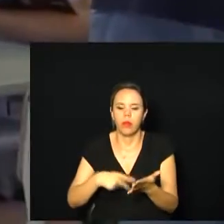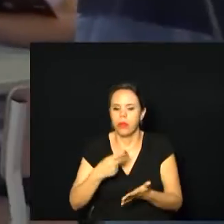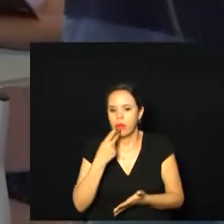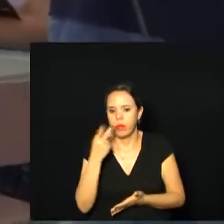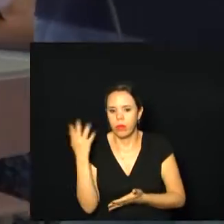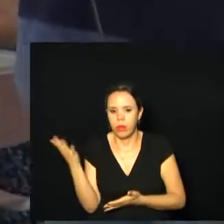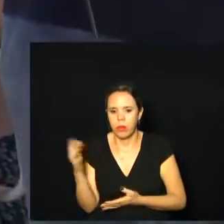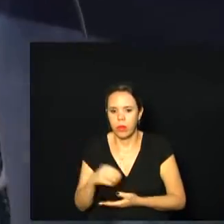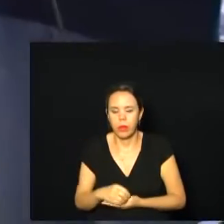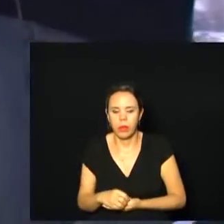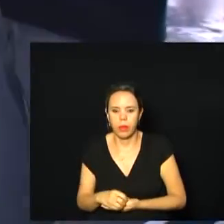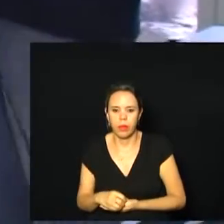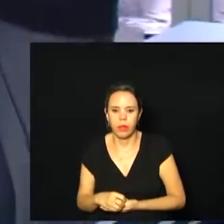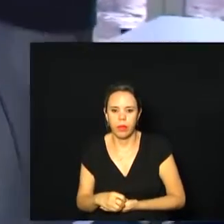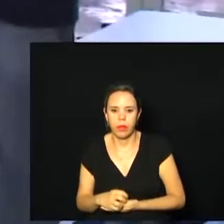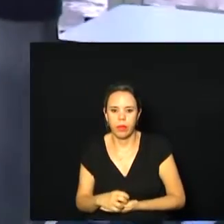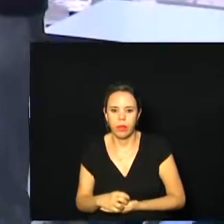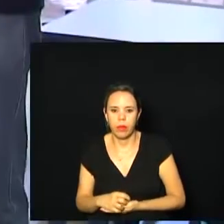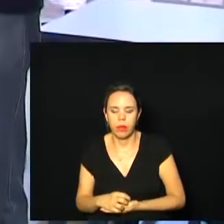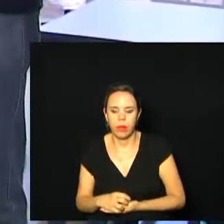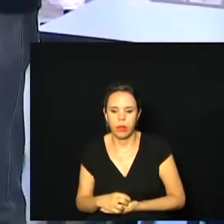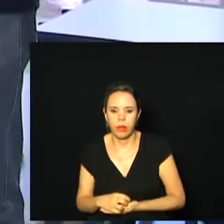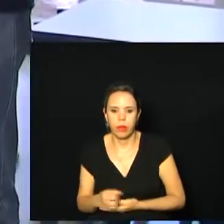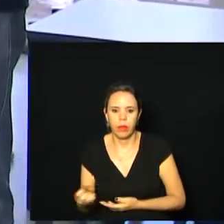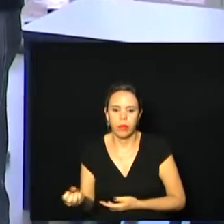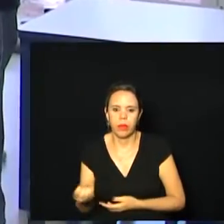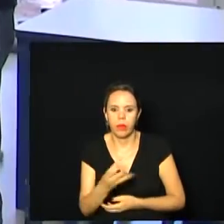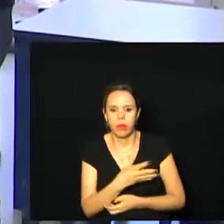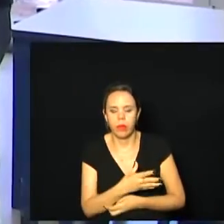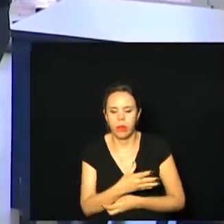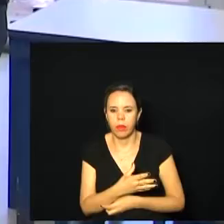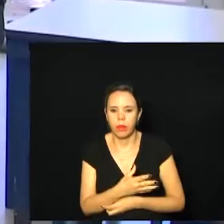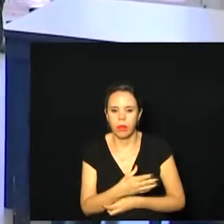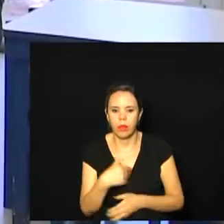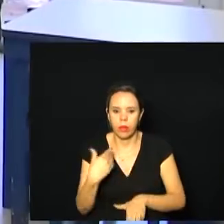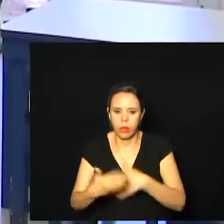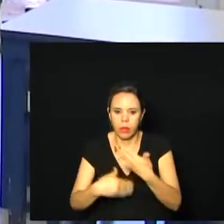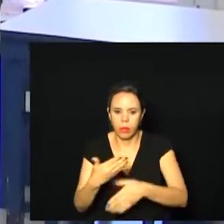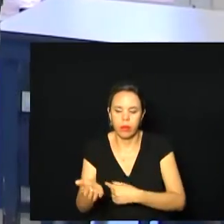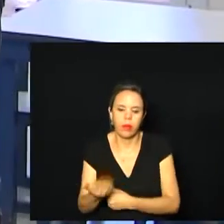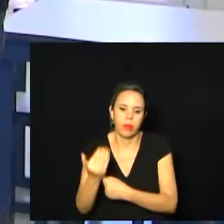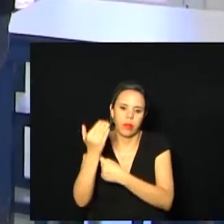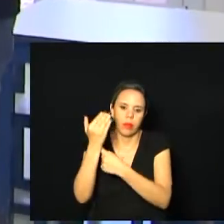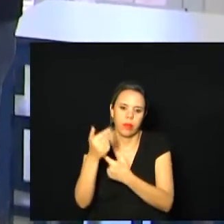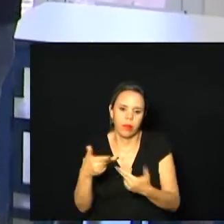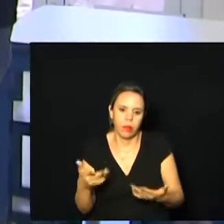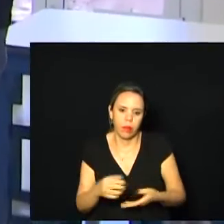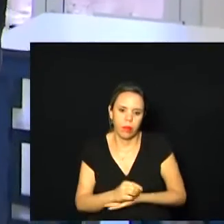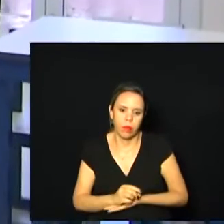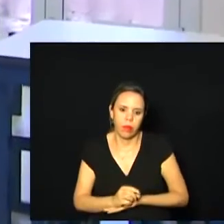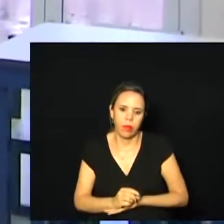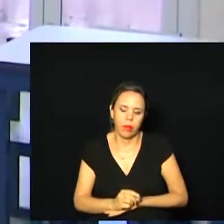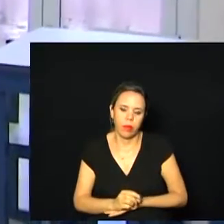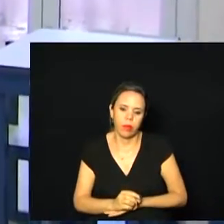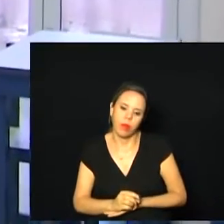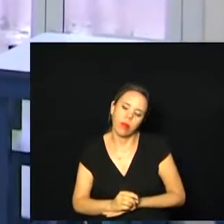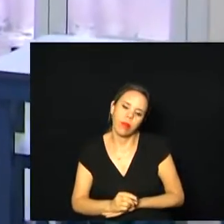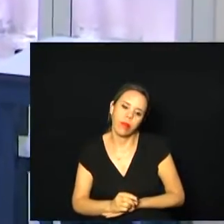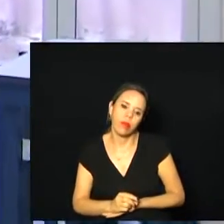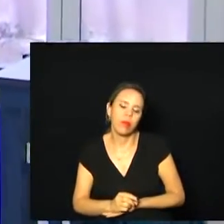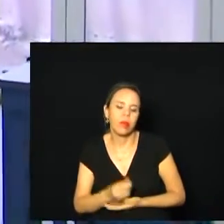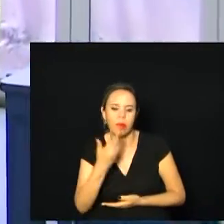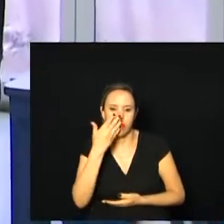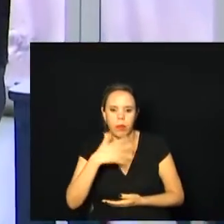com você sobre a nova tendência, que é a tecnologia, enfim,